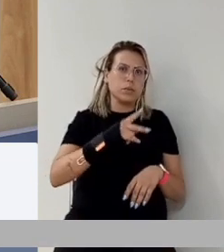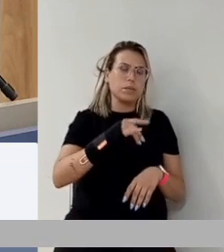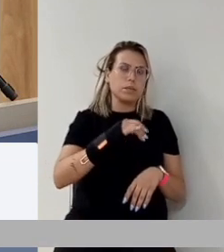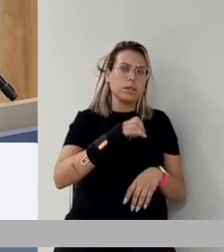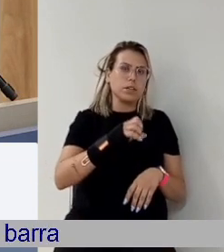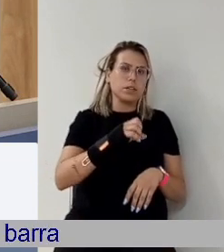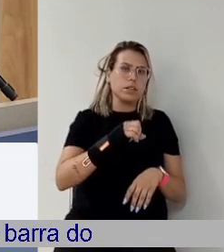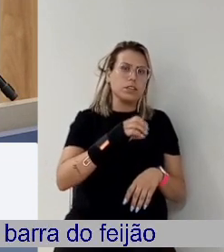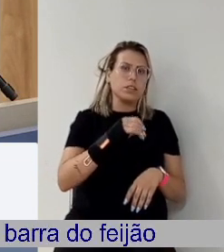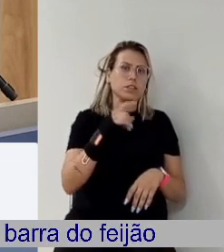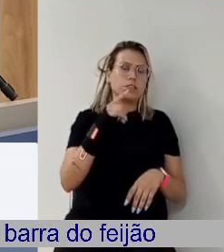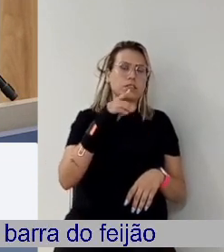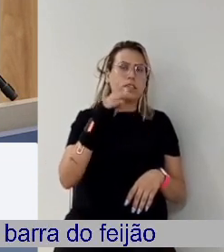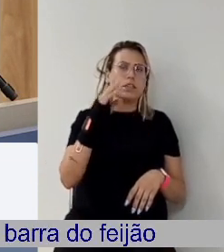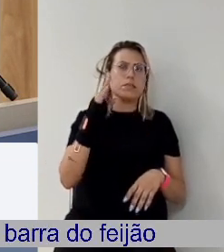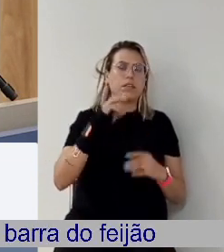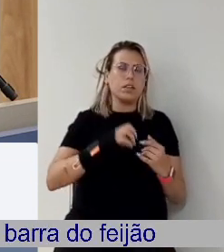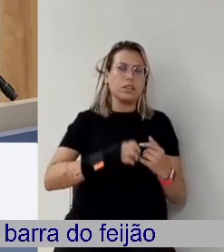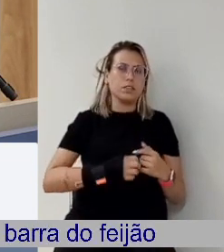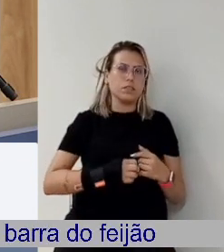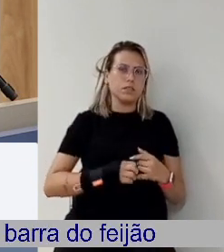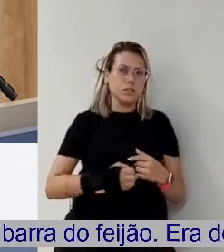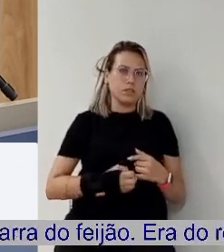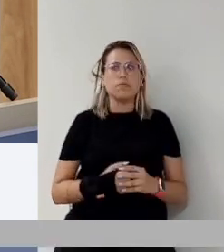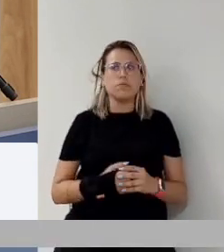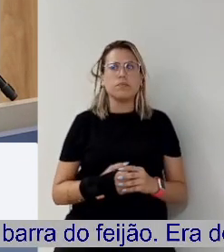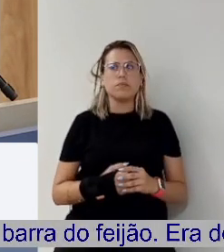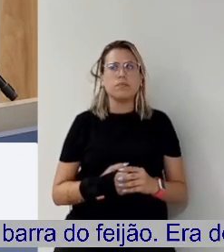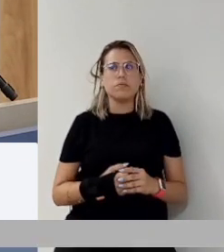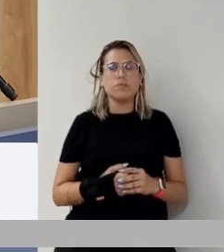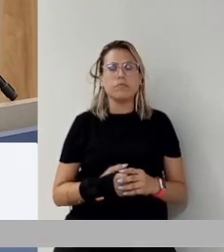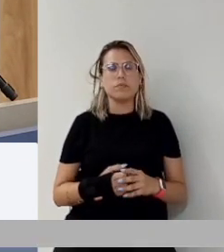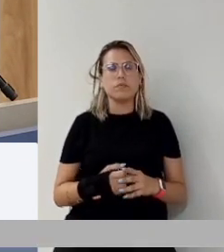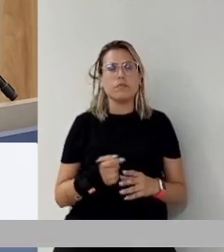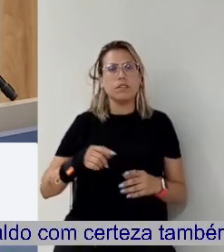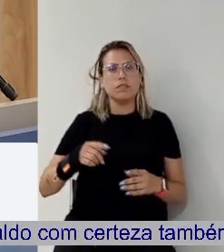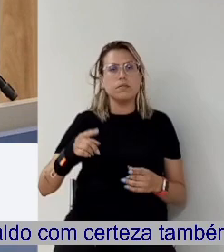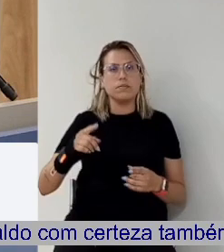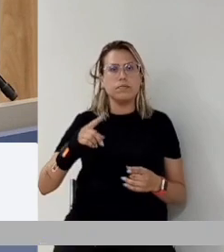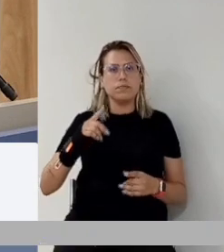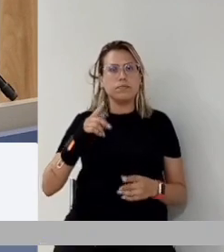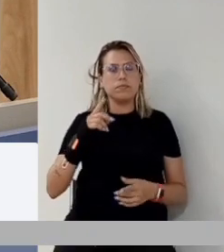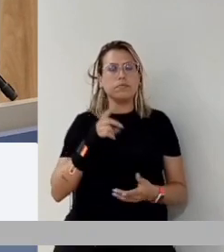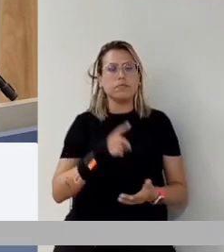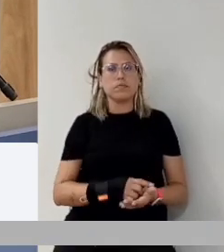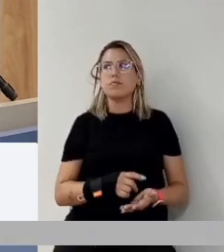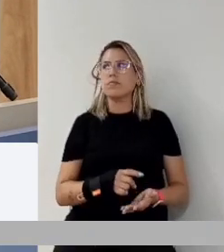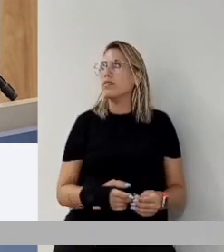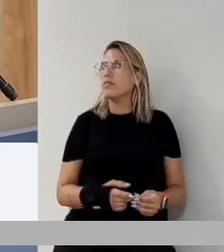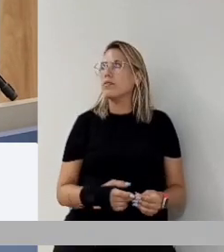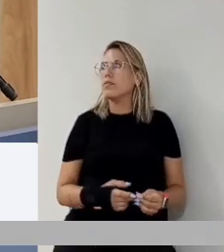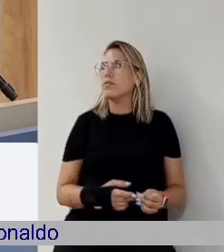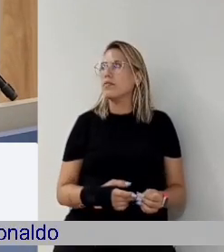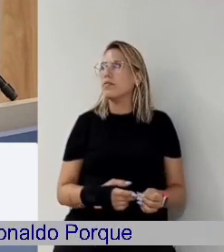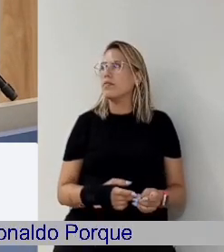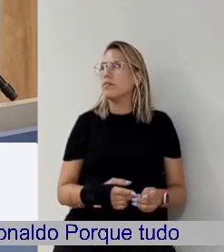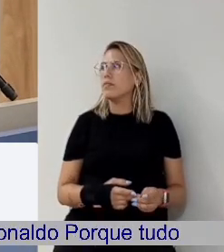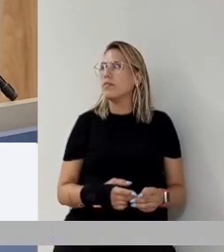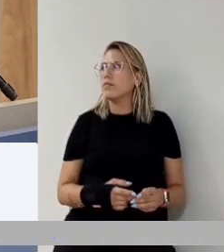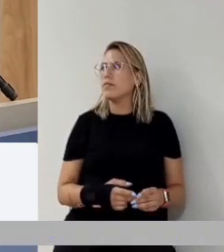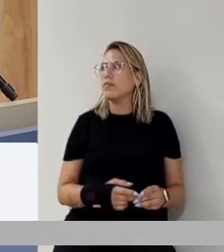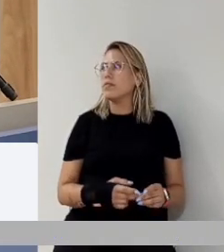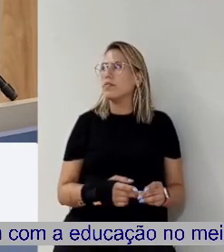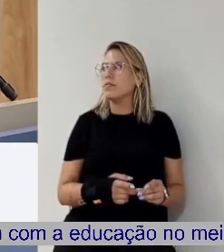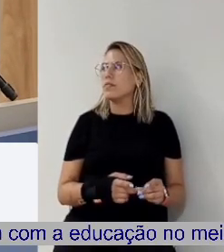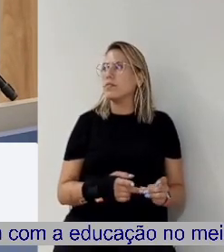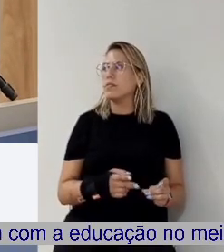barra do feijão verador Ronaldo com certeza também eu eu faço questão de citar o vereador Ronaldo Porque tudo que vem com educação